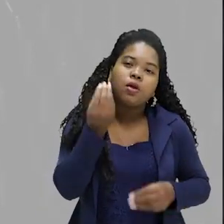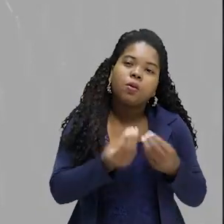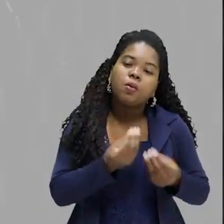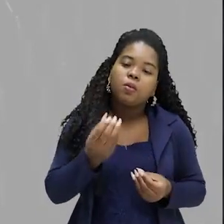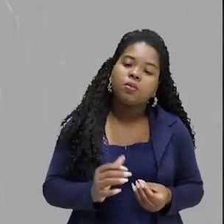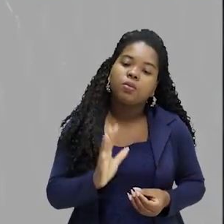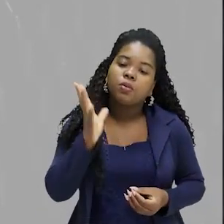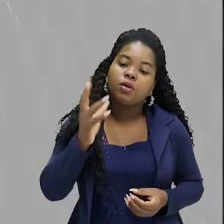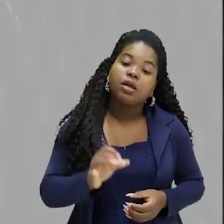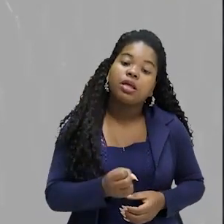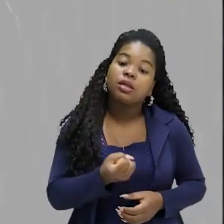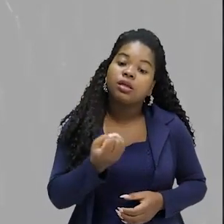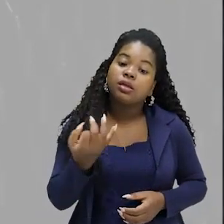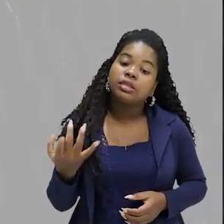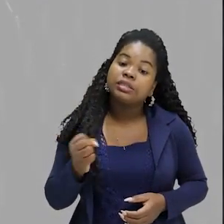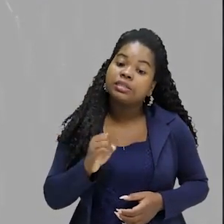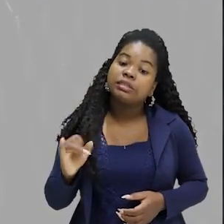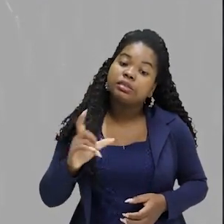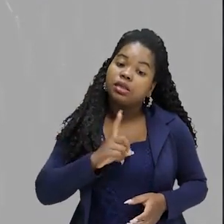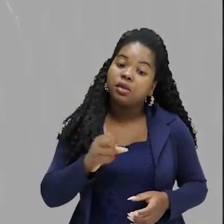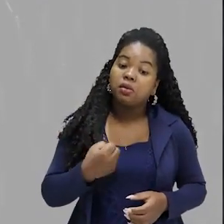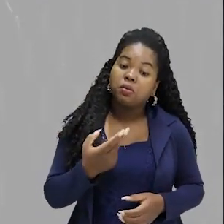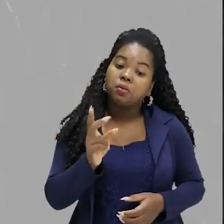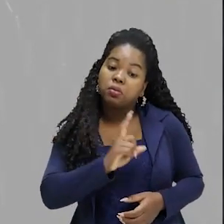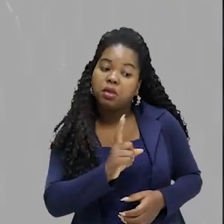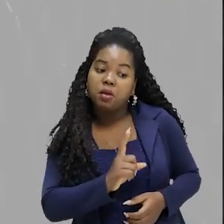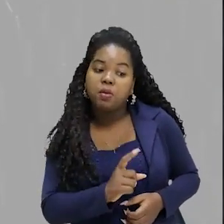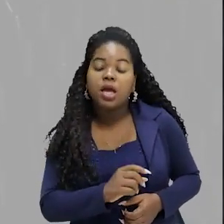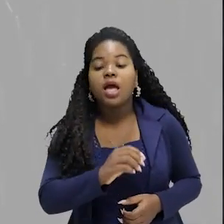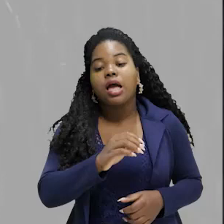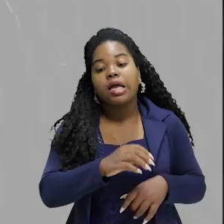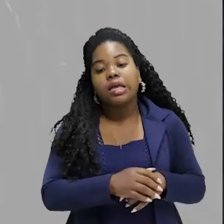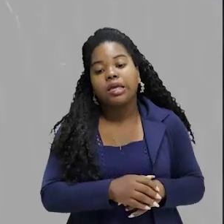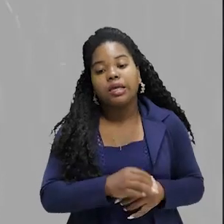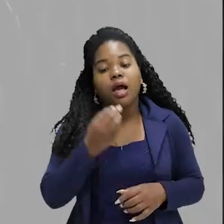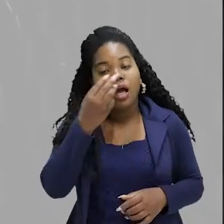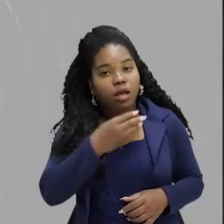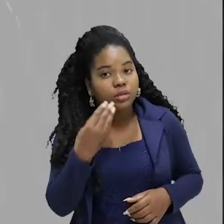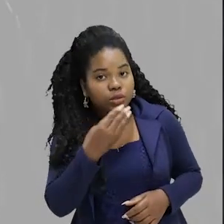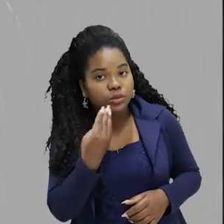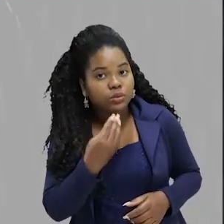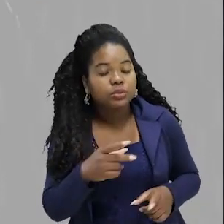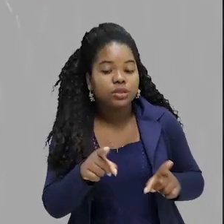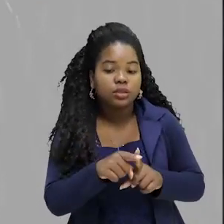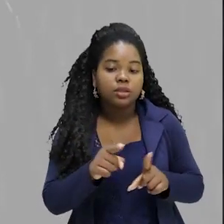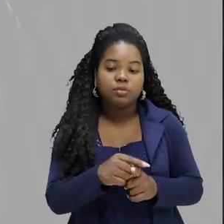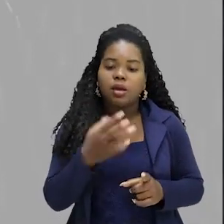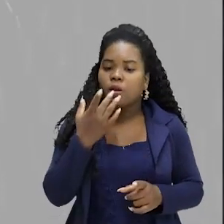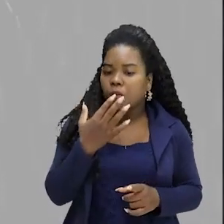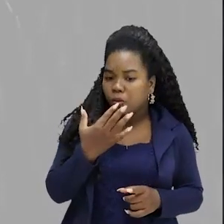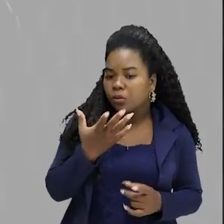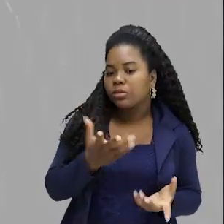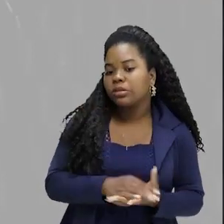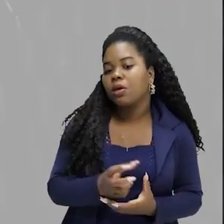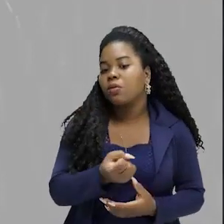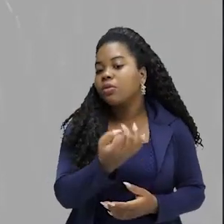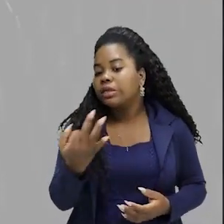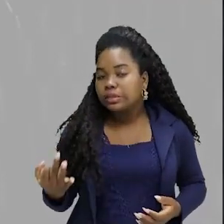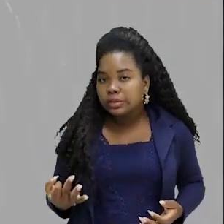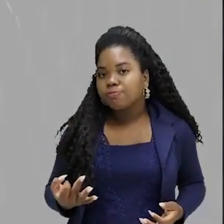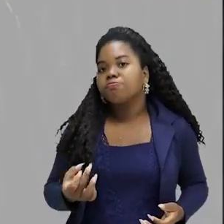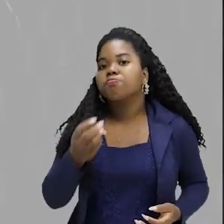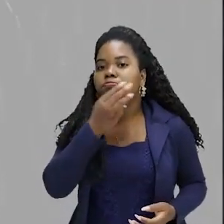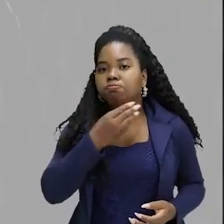a quantidade, se há ou não açúcar e também, devido à coloração, a quantidade de açúcar